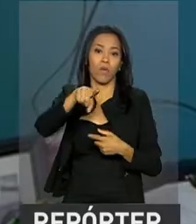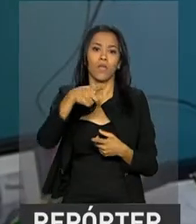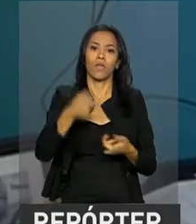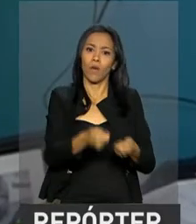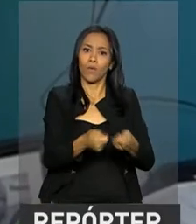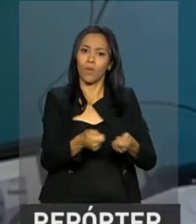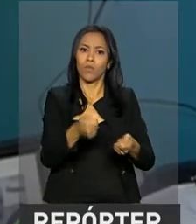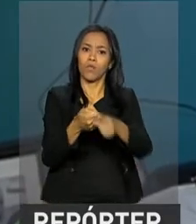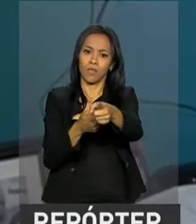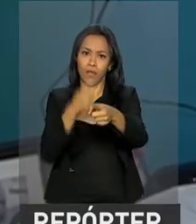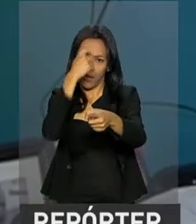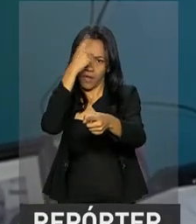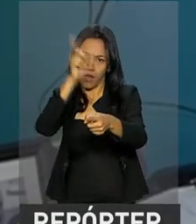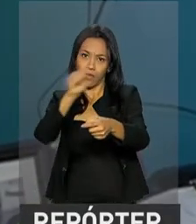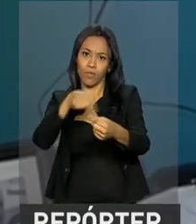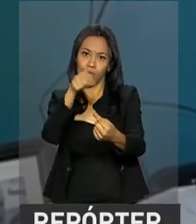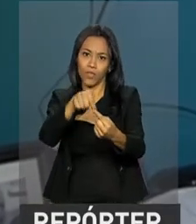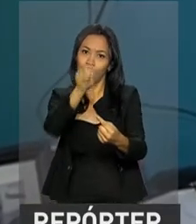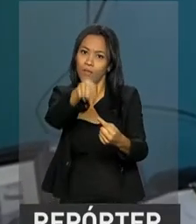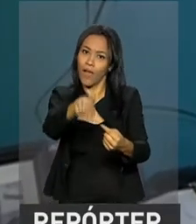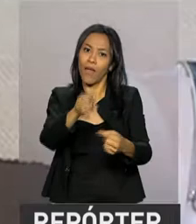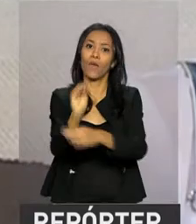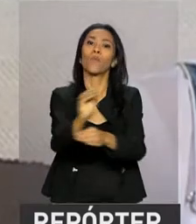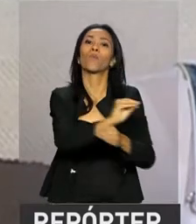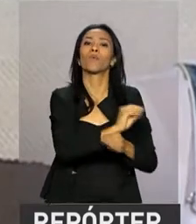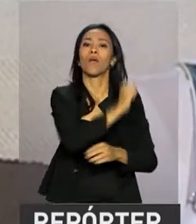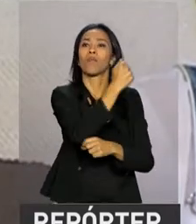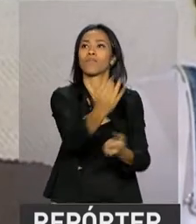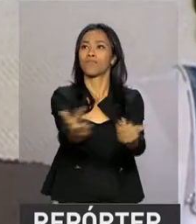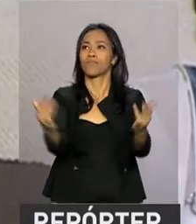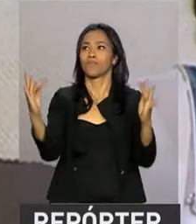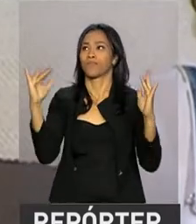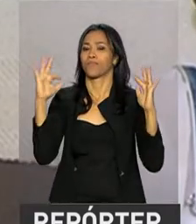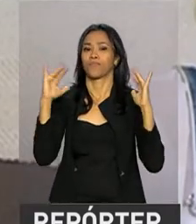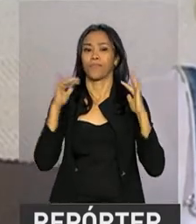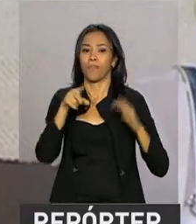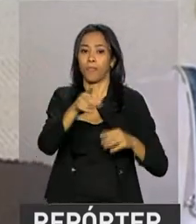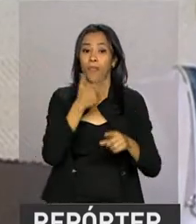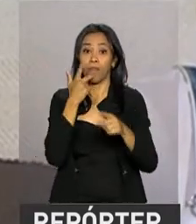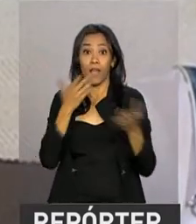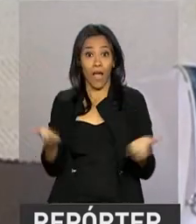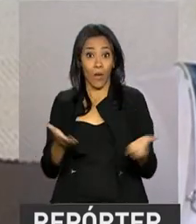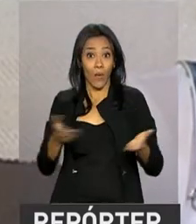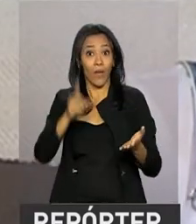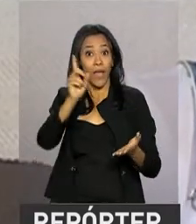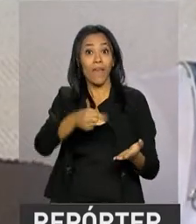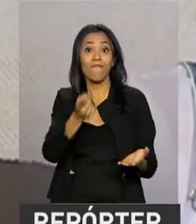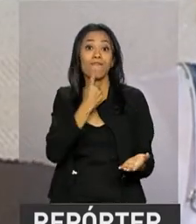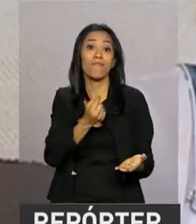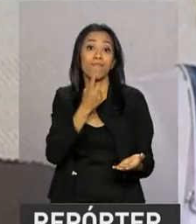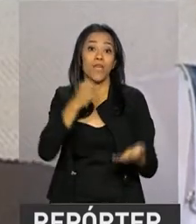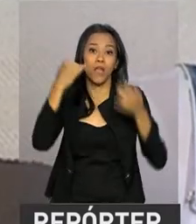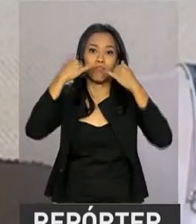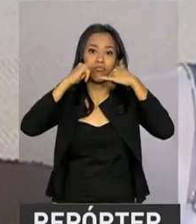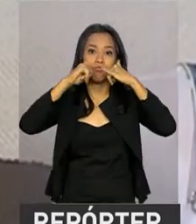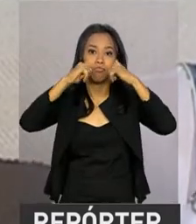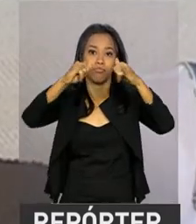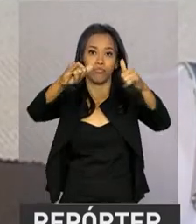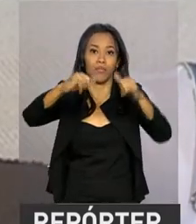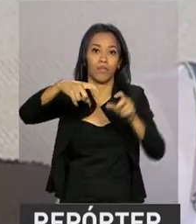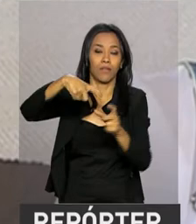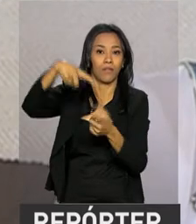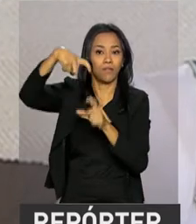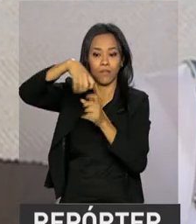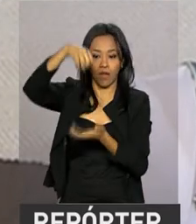luz a idéia é preservar o meio agora a gente está na época da bandeira vermelha ea bandeira vermelha não só